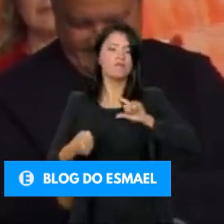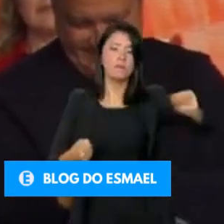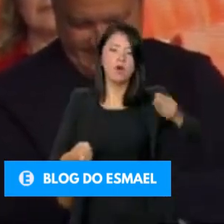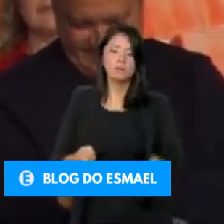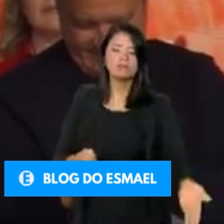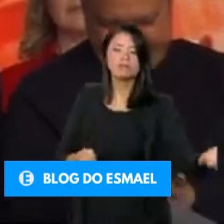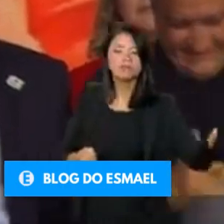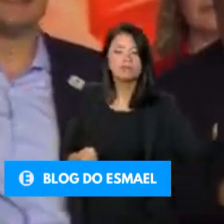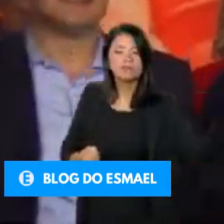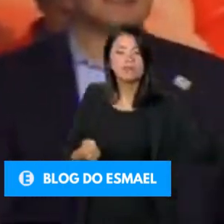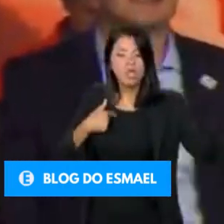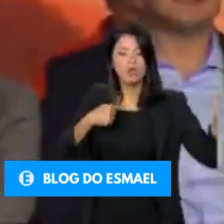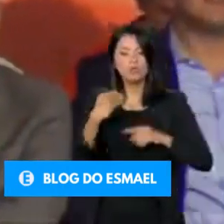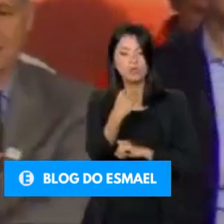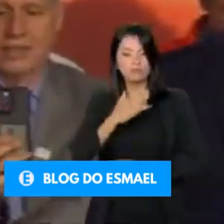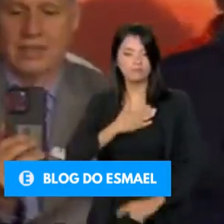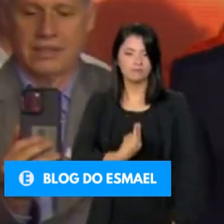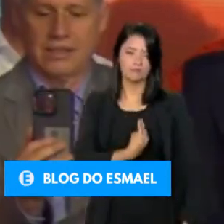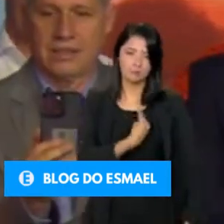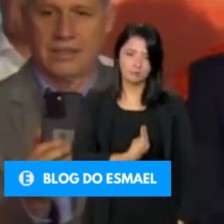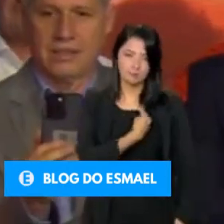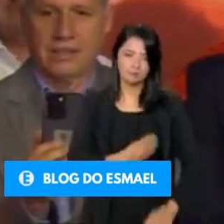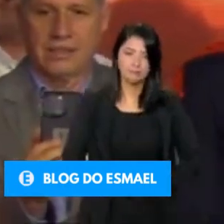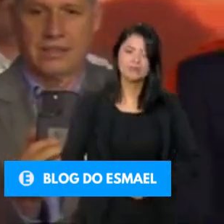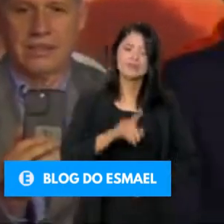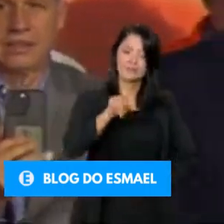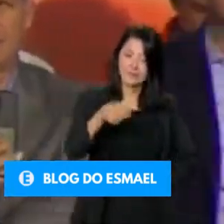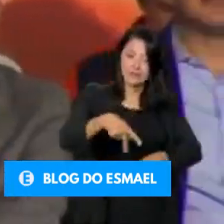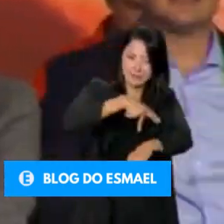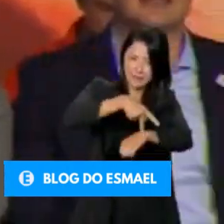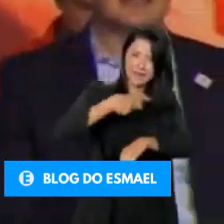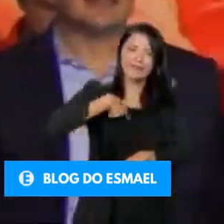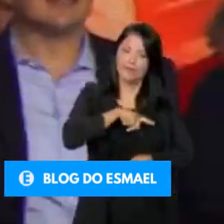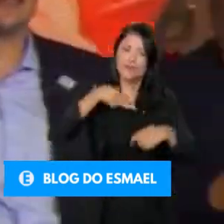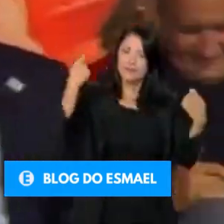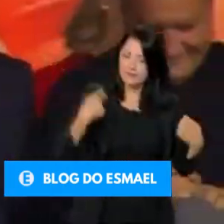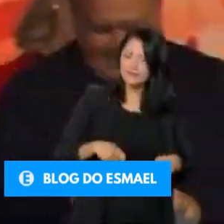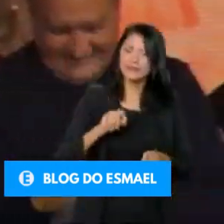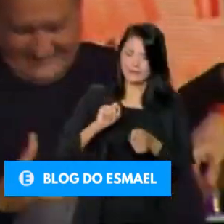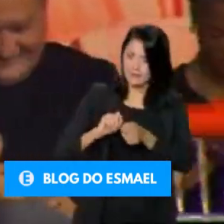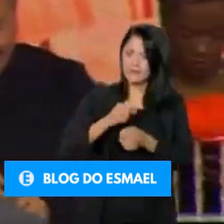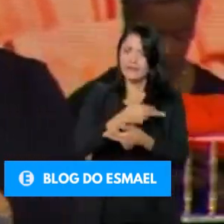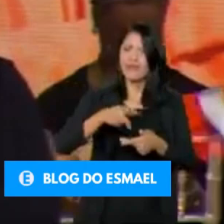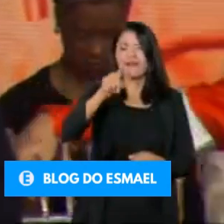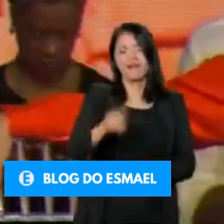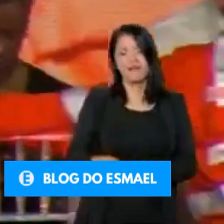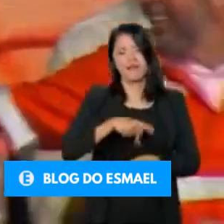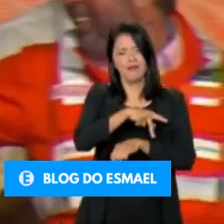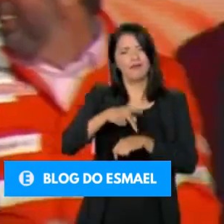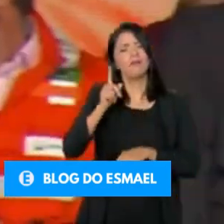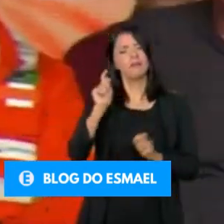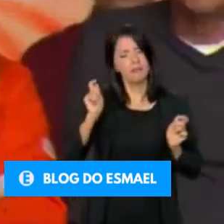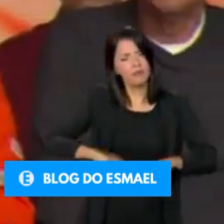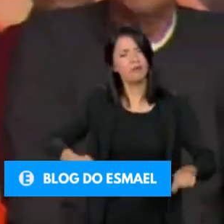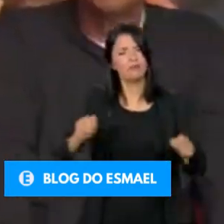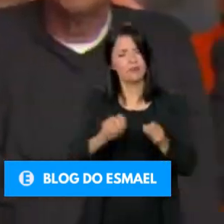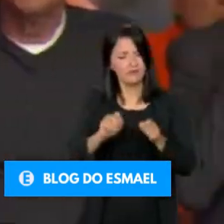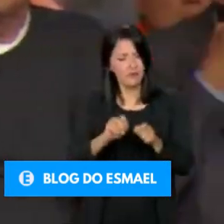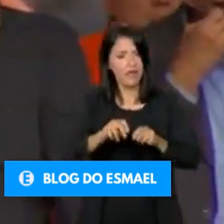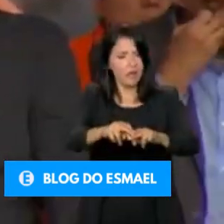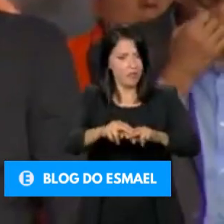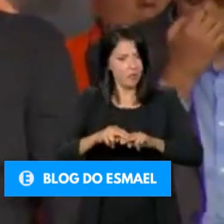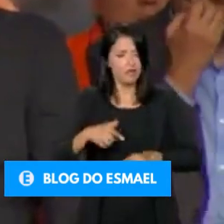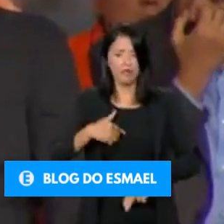embora, porque eu vou cuidar da minha vida. É esse país que nós precisamos construir. E é esse país que a gente pode fazer. Por isso eu